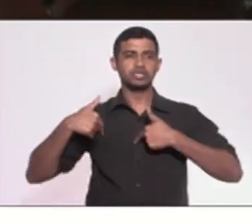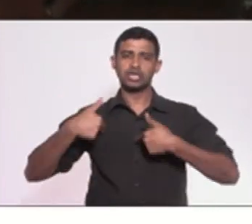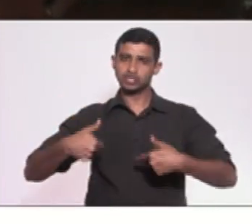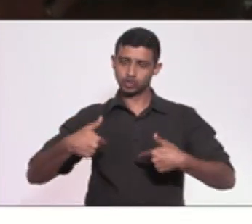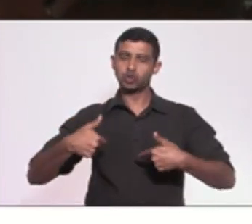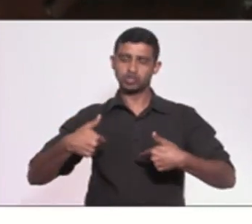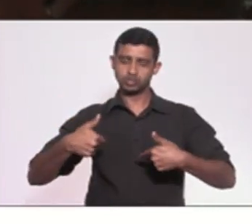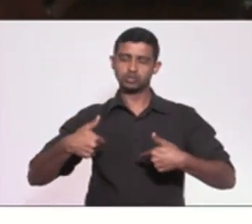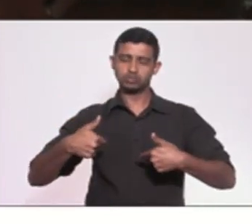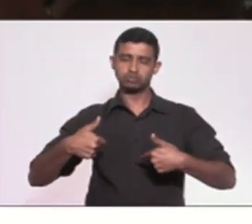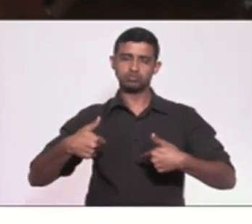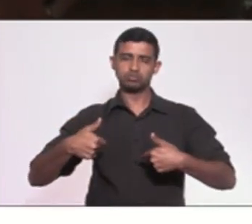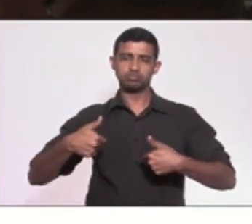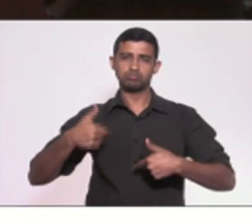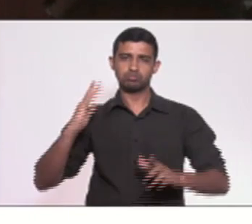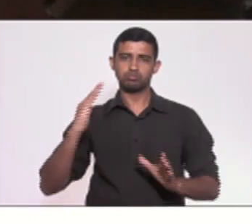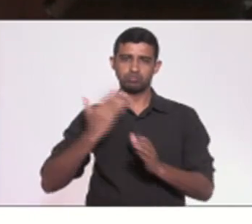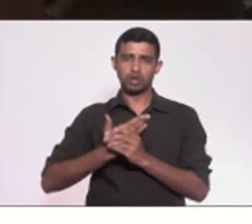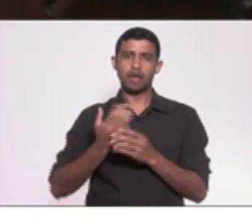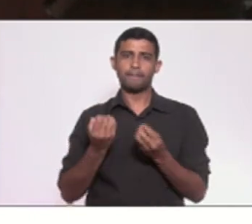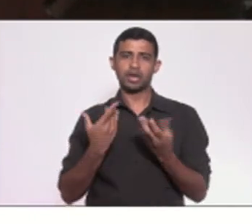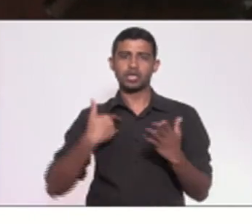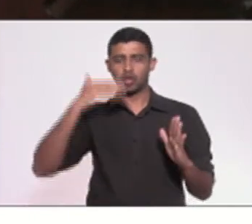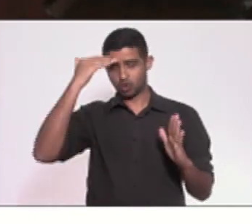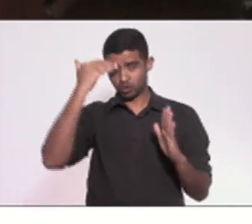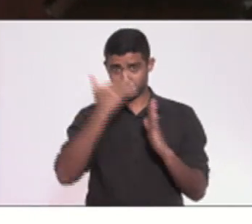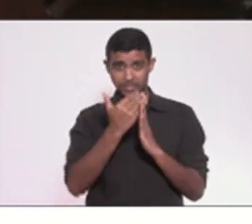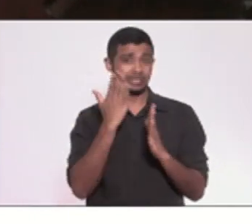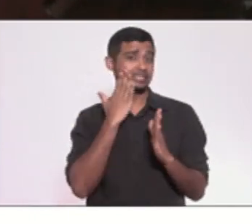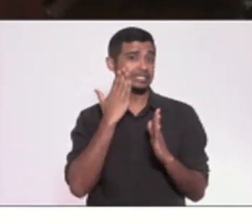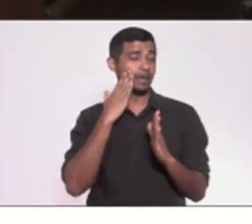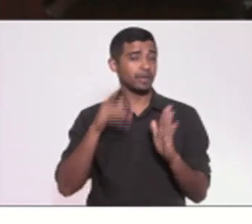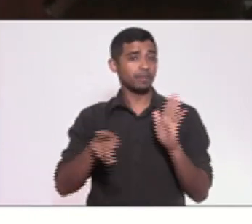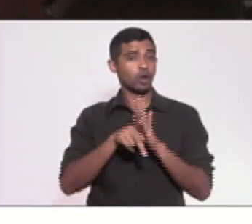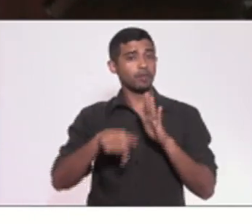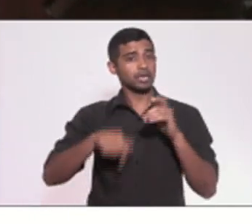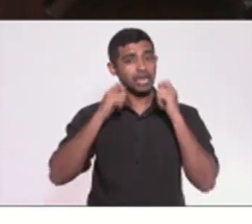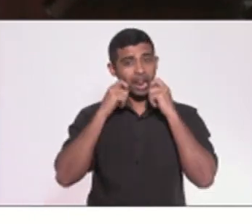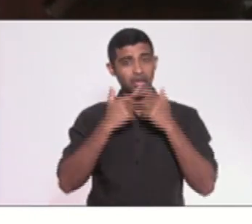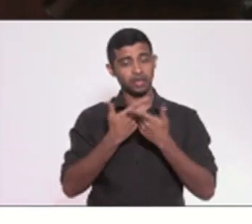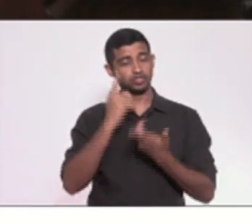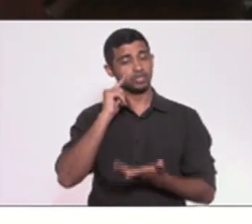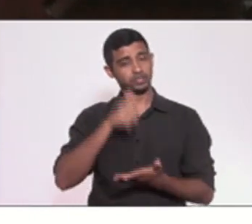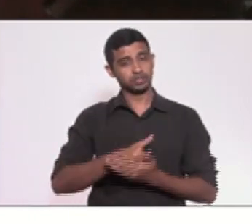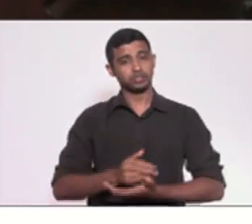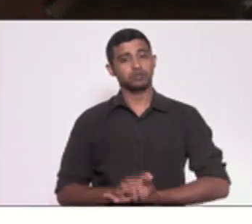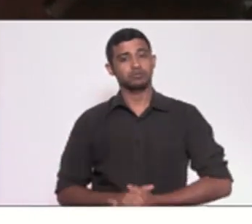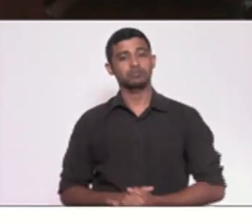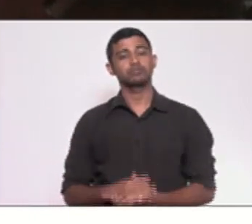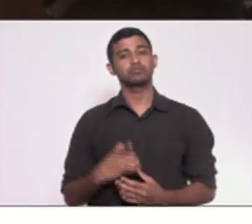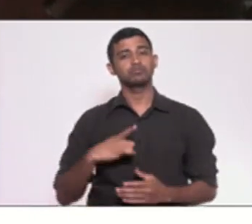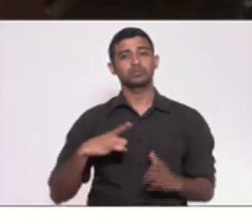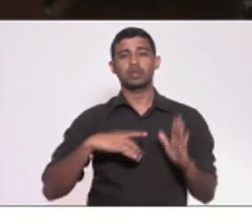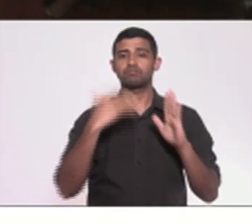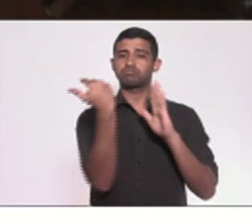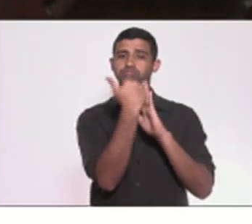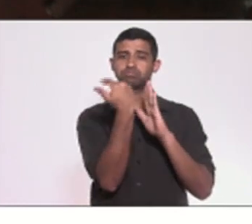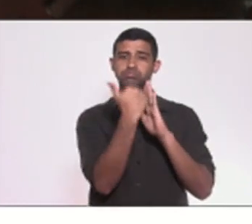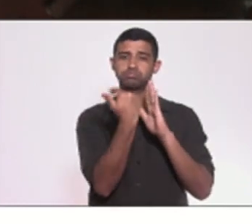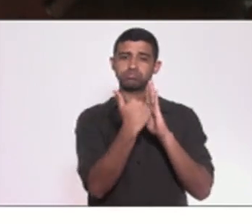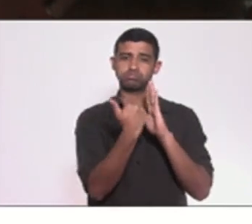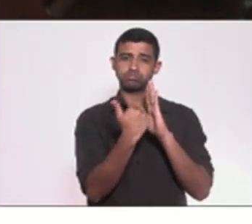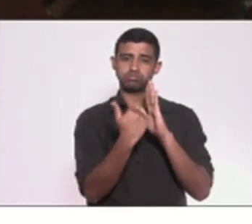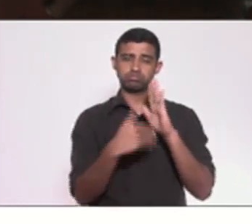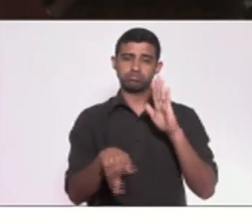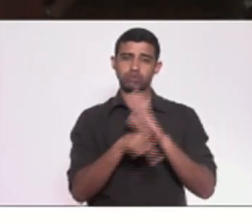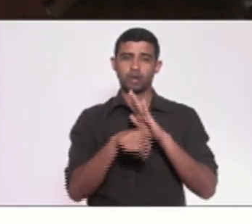necessárias para dar cumprimento ao que restou decidido por esta Casa, nos exatos termos do que restou determinado